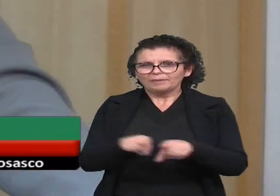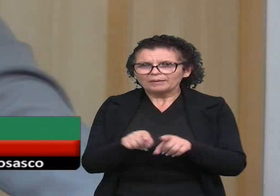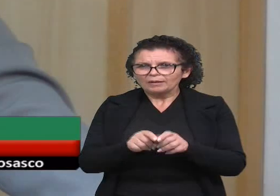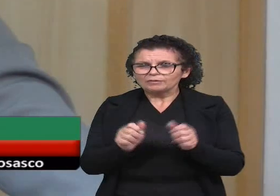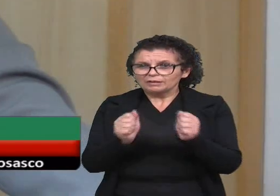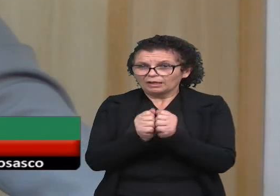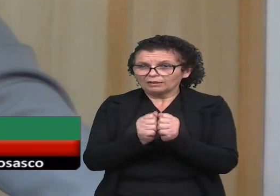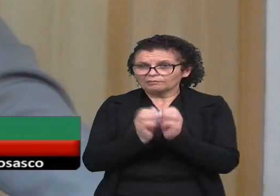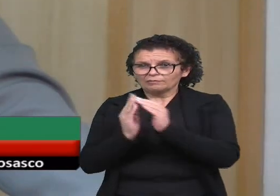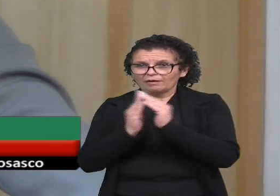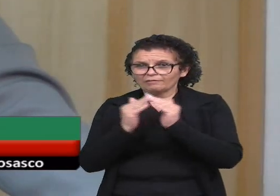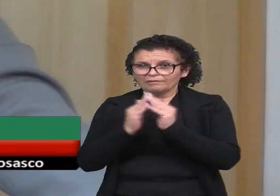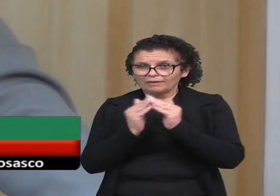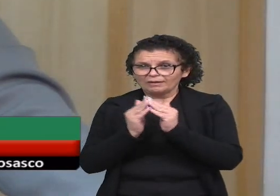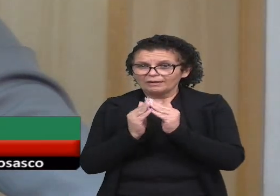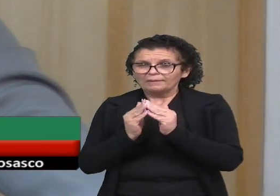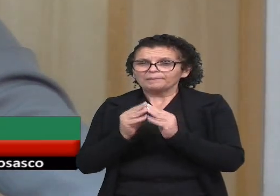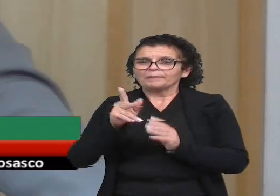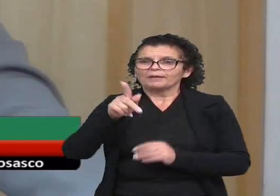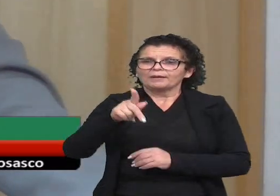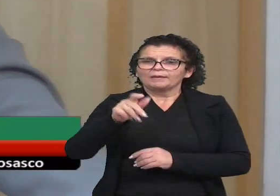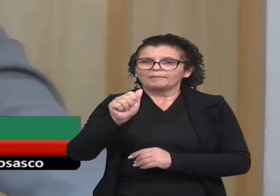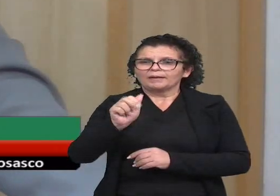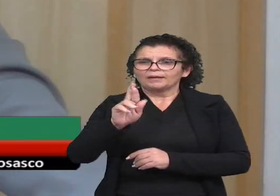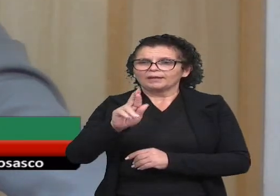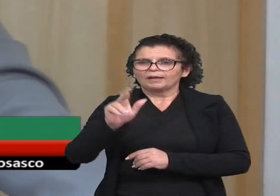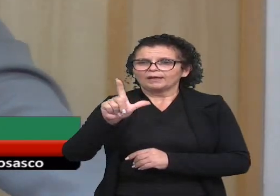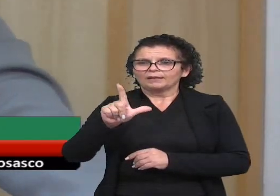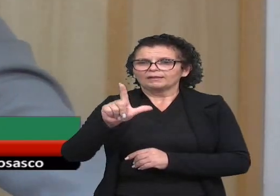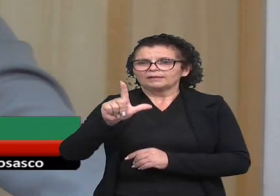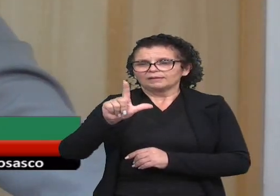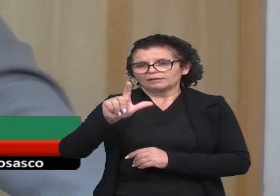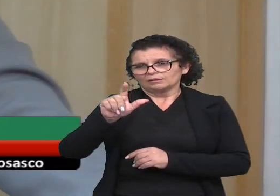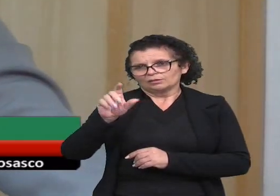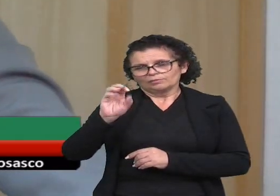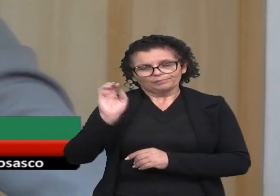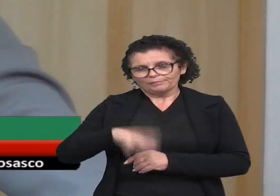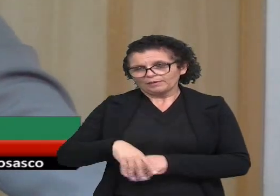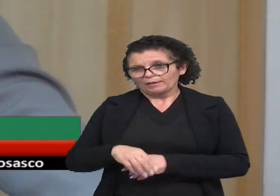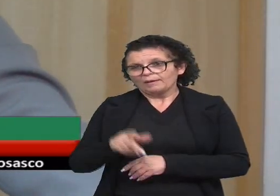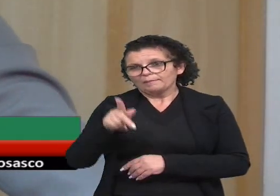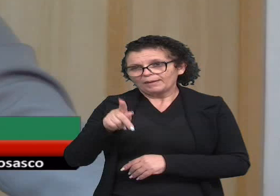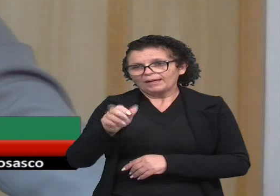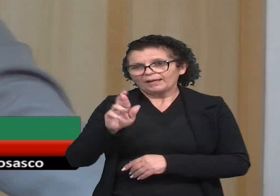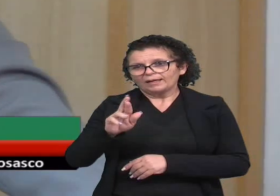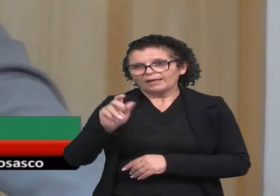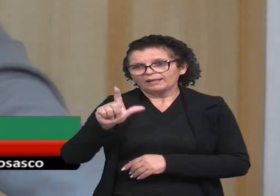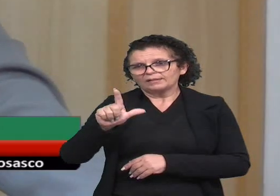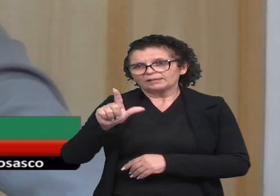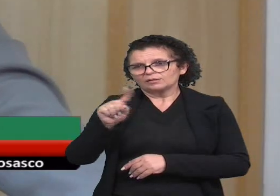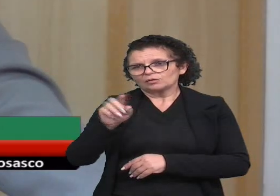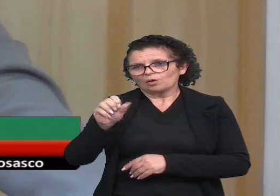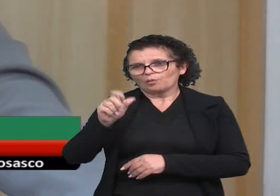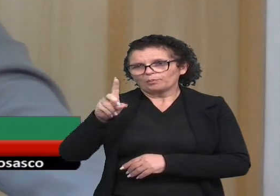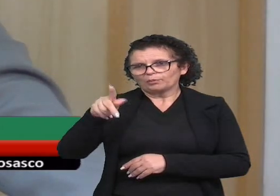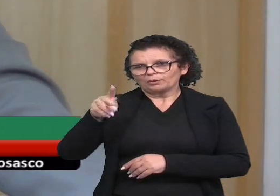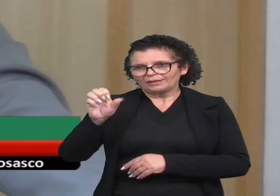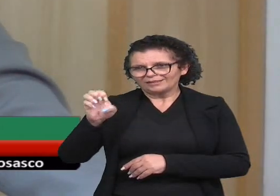dentro da comunidade, onde é reconhecida a nível estadual. É uma das grandes